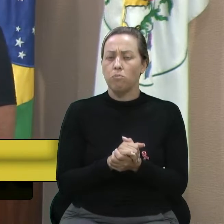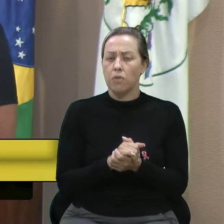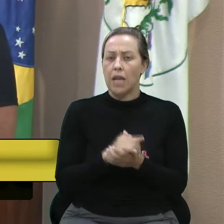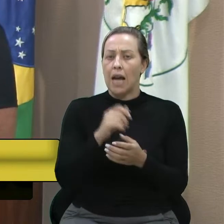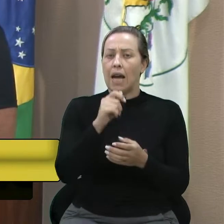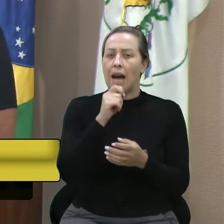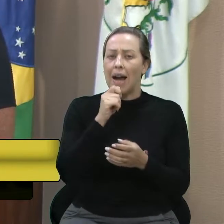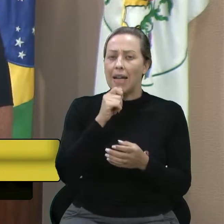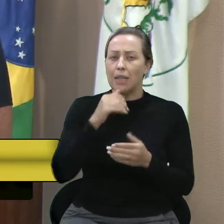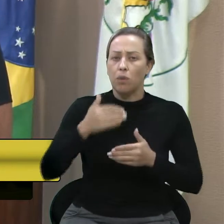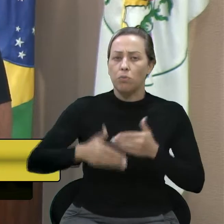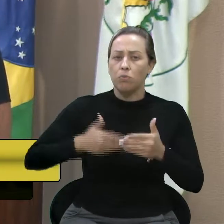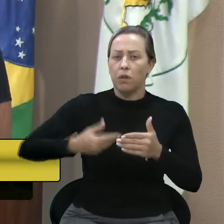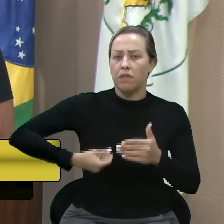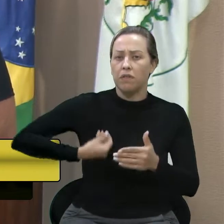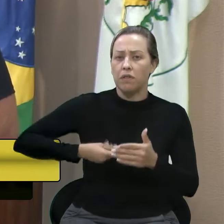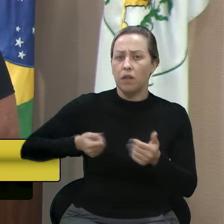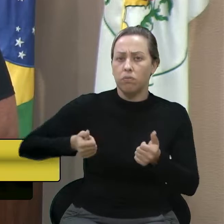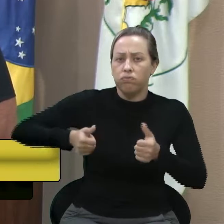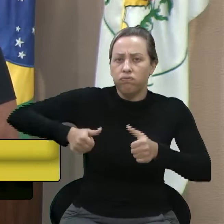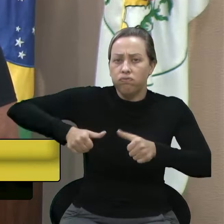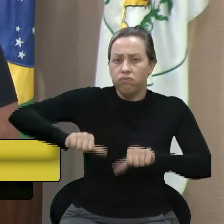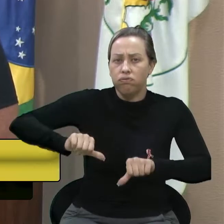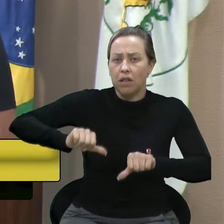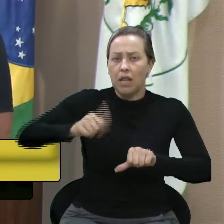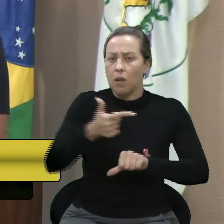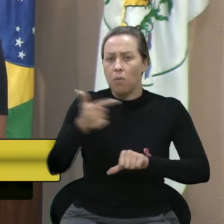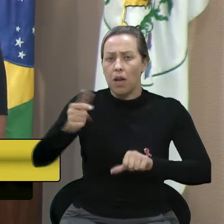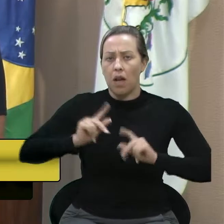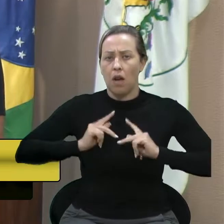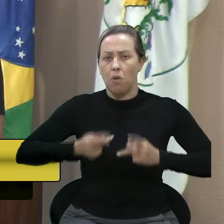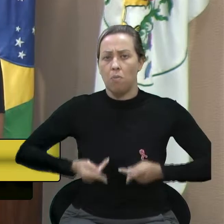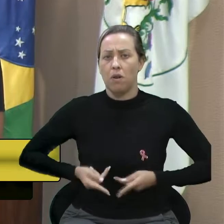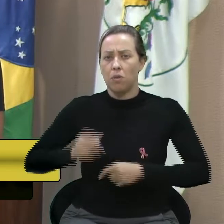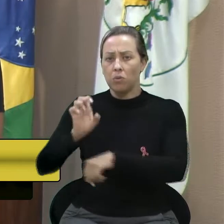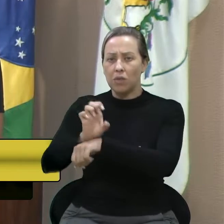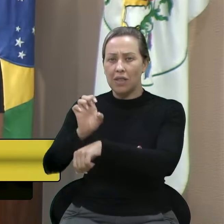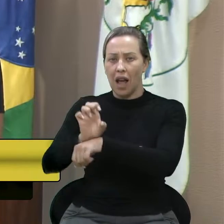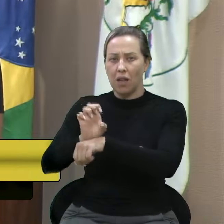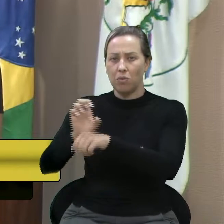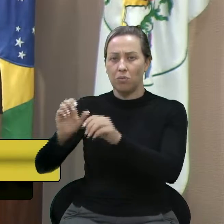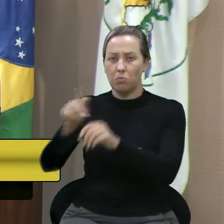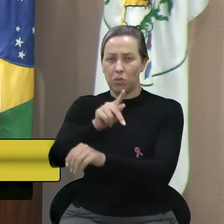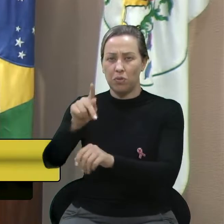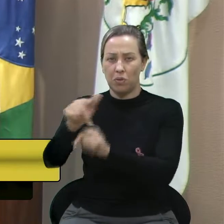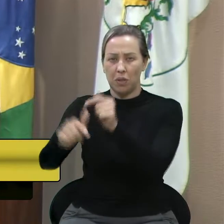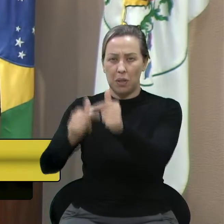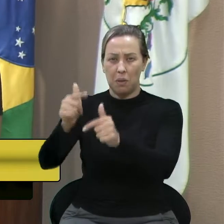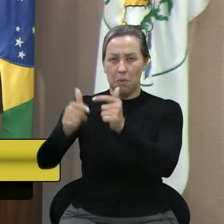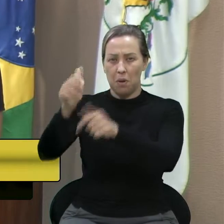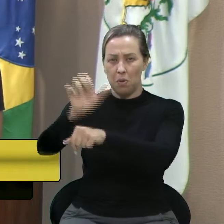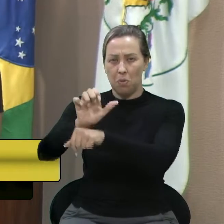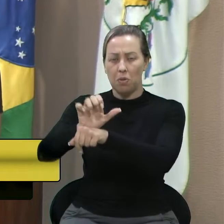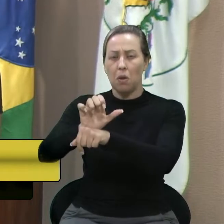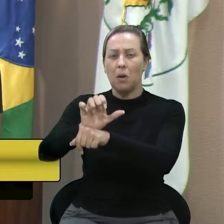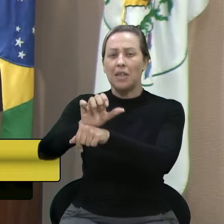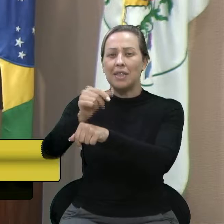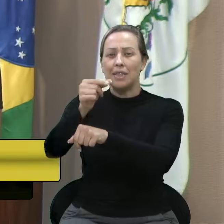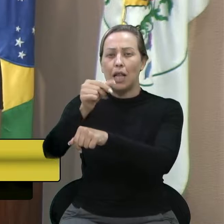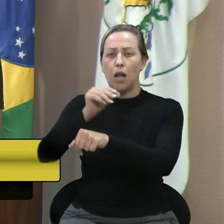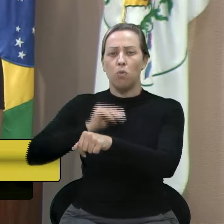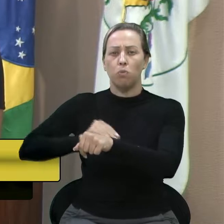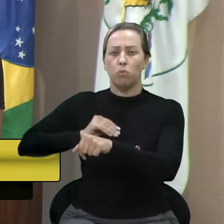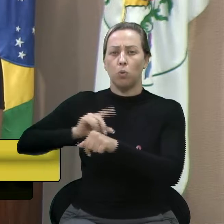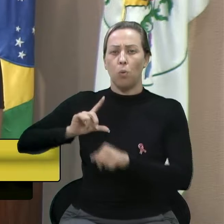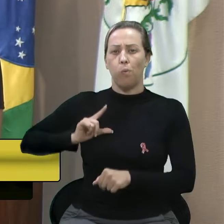fadados a viver numa condição desumana, esses da rede estadual, em razão de uma perda salarial